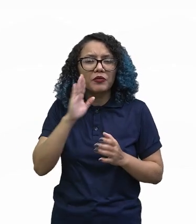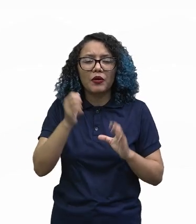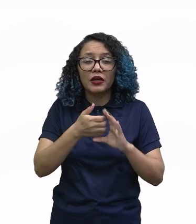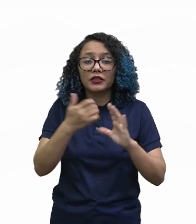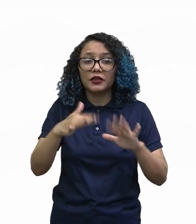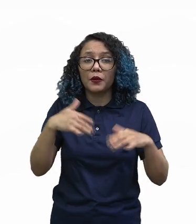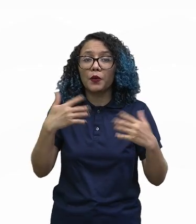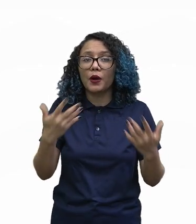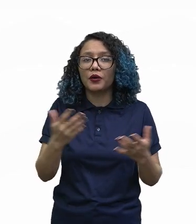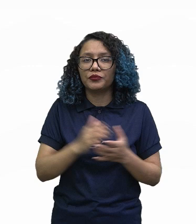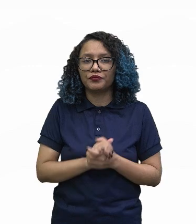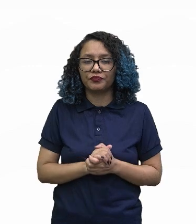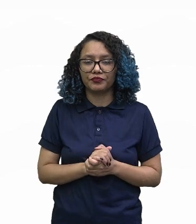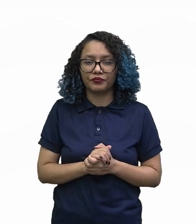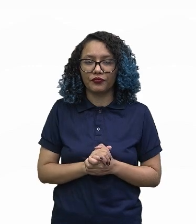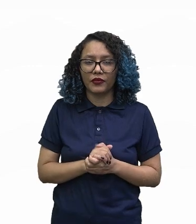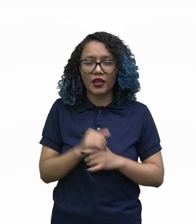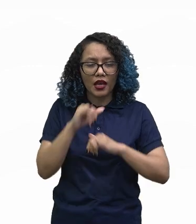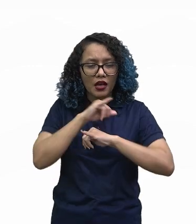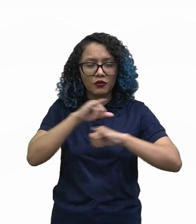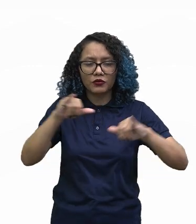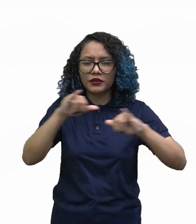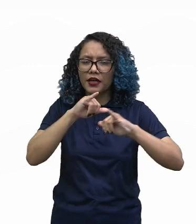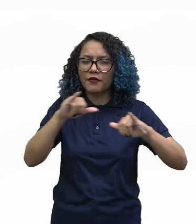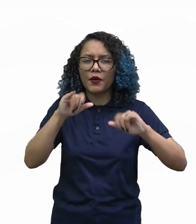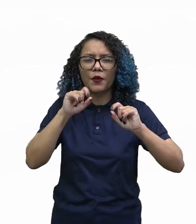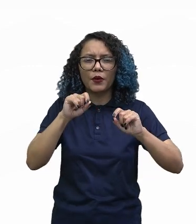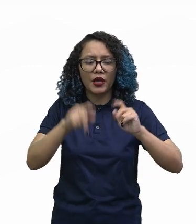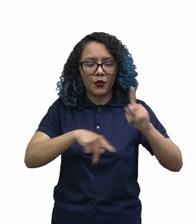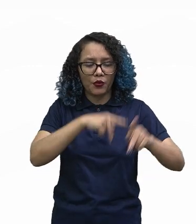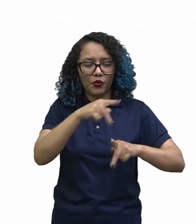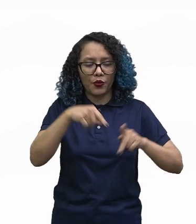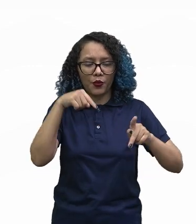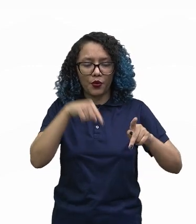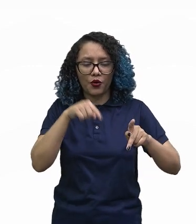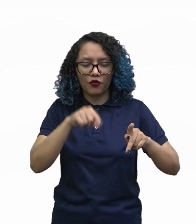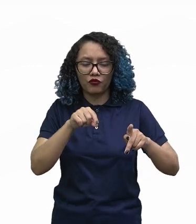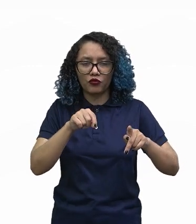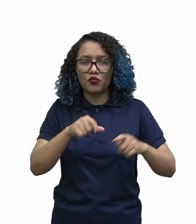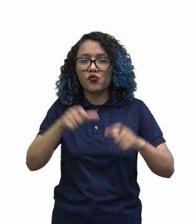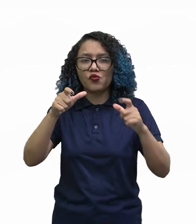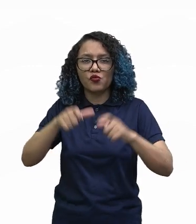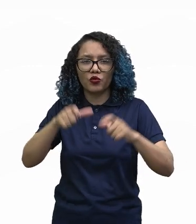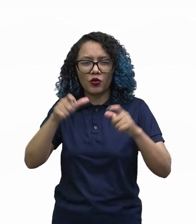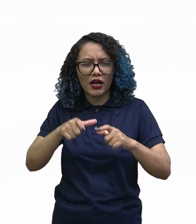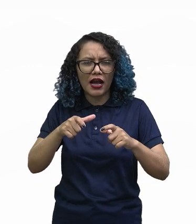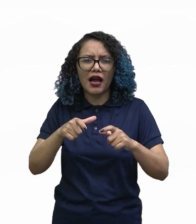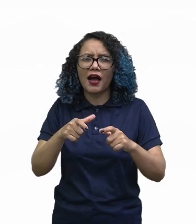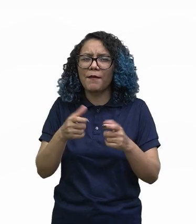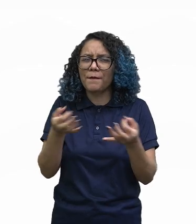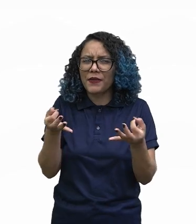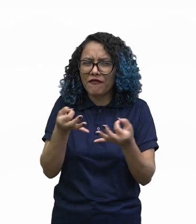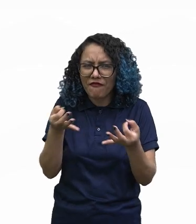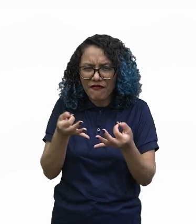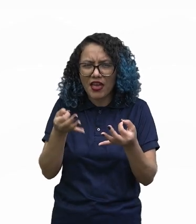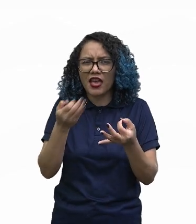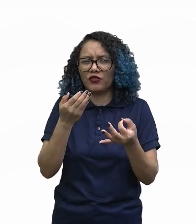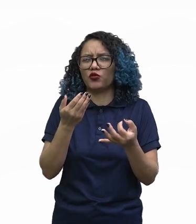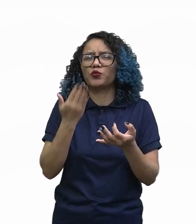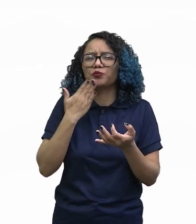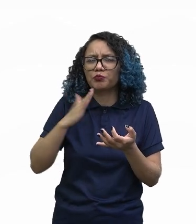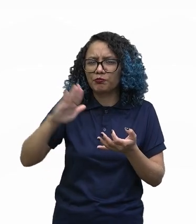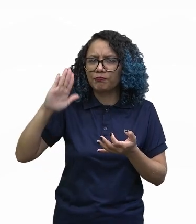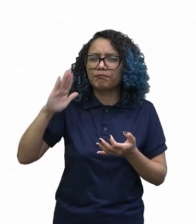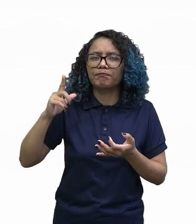o discurso que, para aquele povo, existe uma terra prometida. Então, para as pessoas que